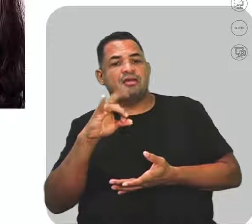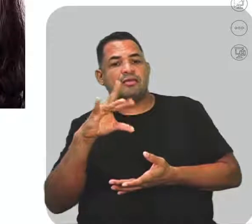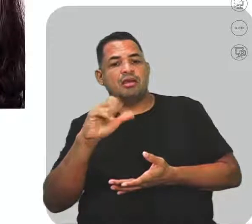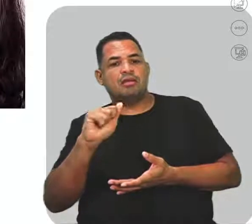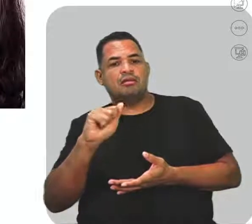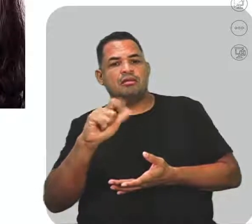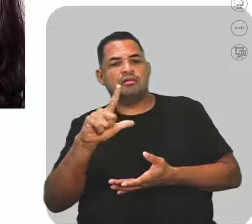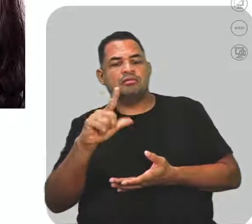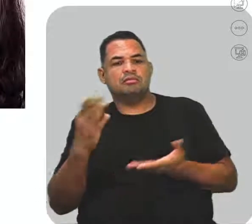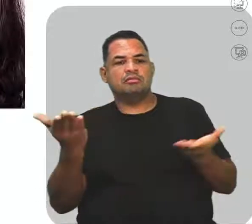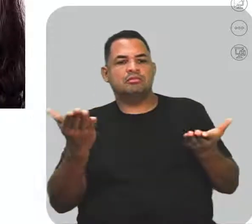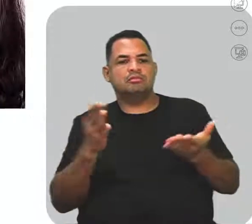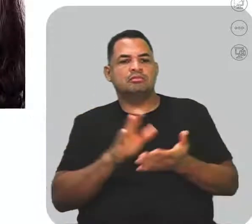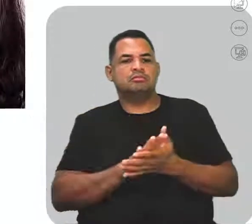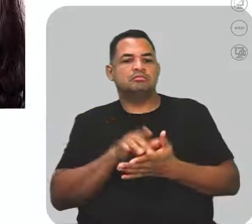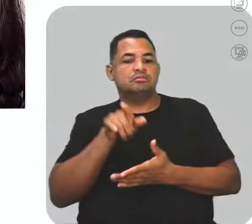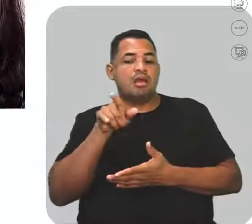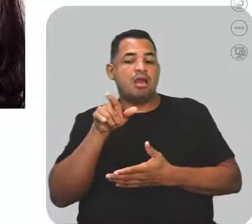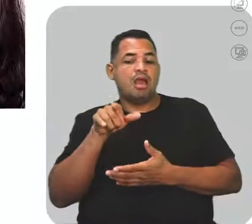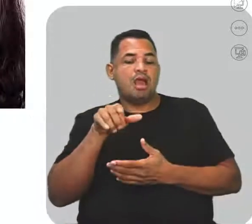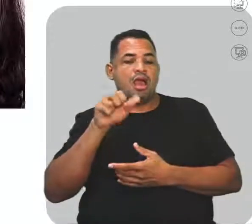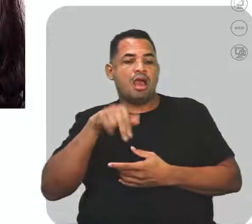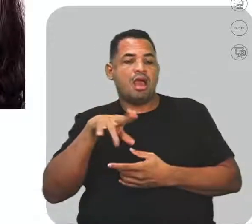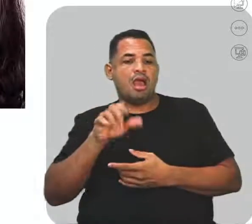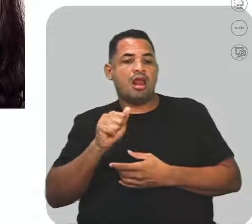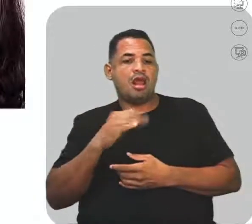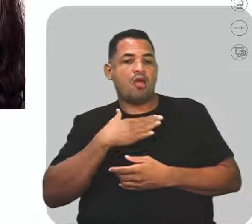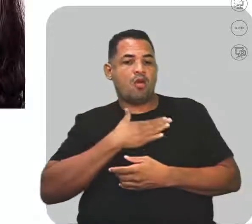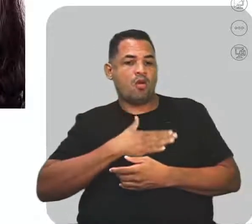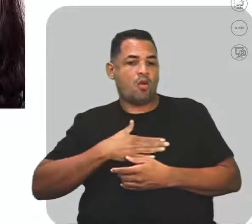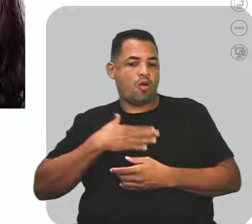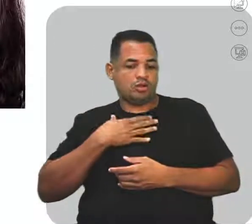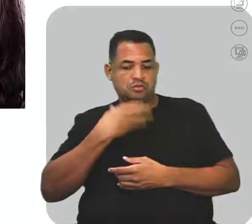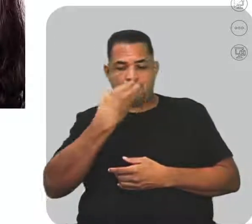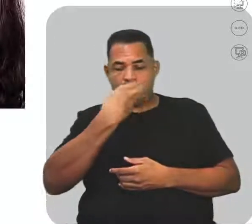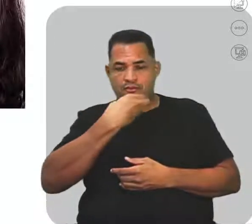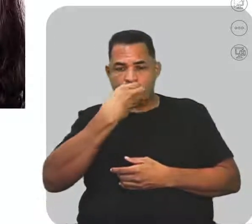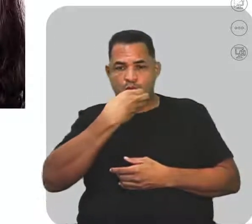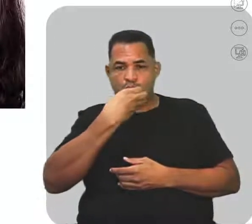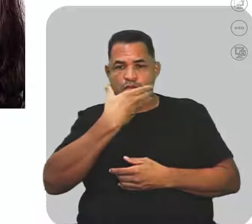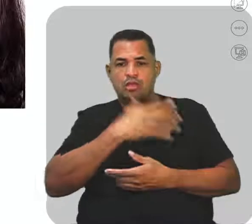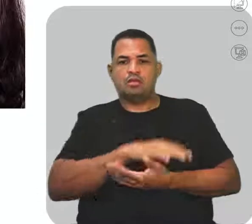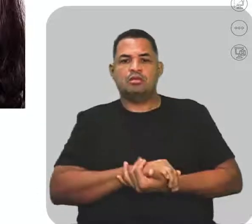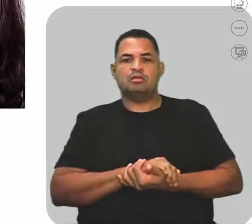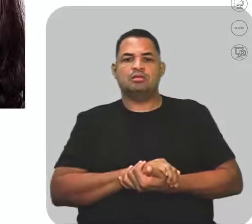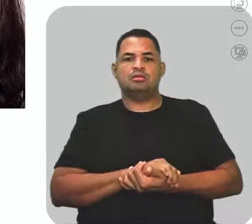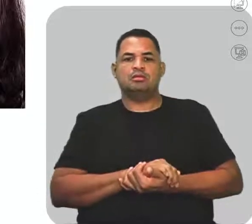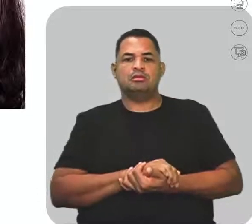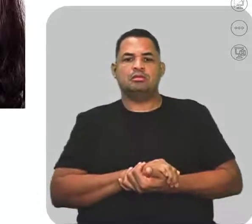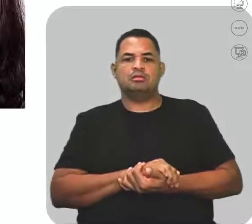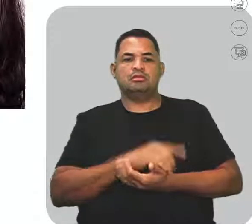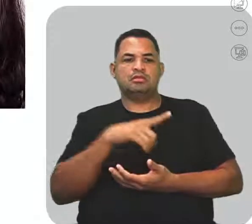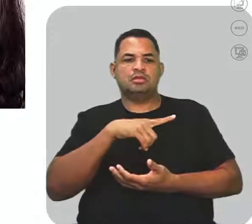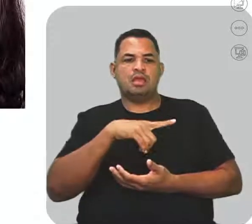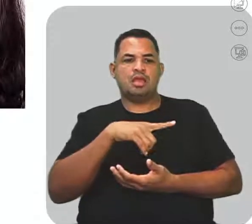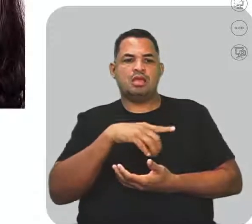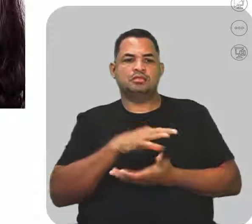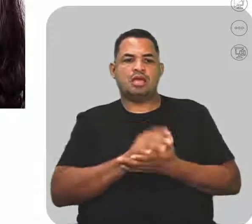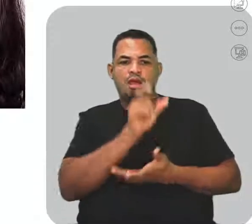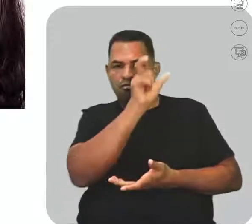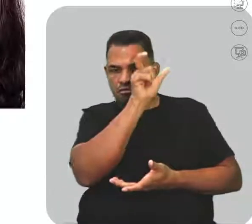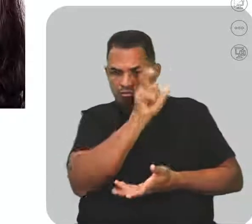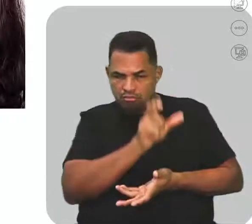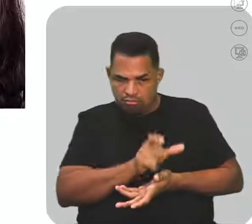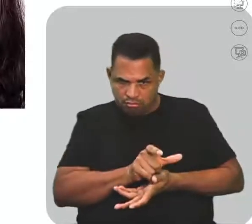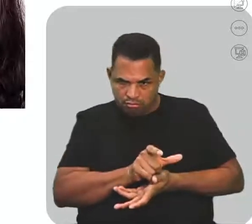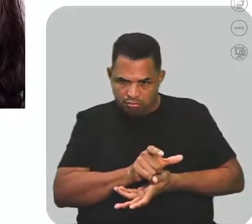Olha aqui que bacana. Ana gosta de comer fruta, né? Então, nós temos aqui já o sujeito, né? Trazendo